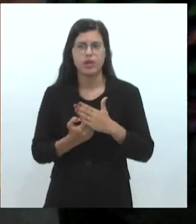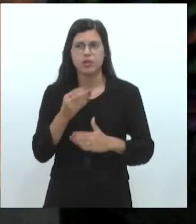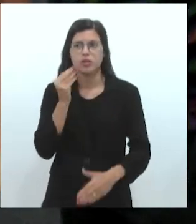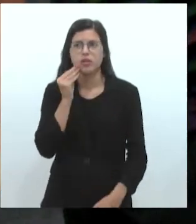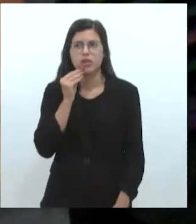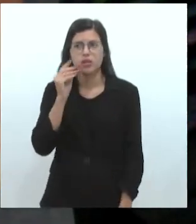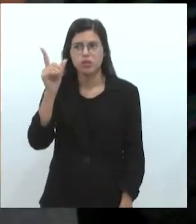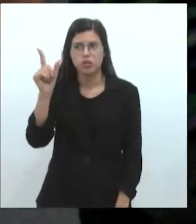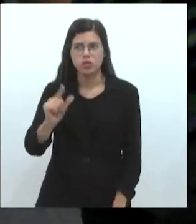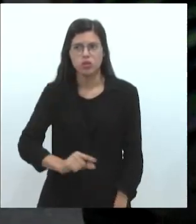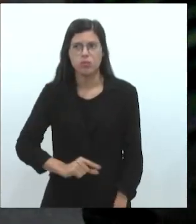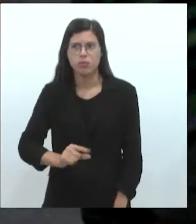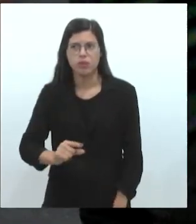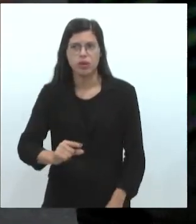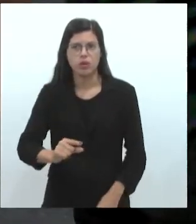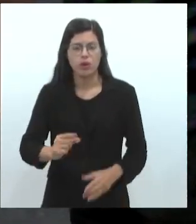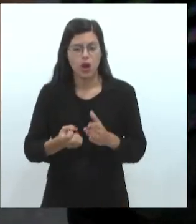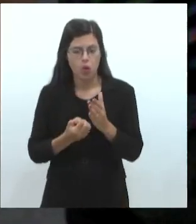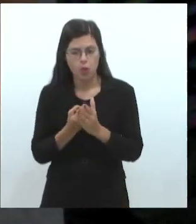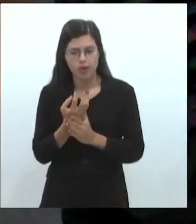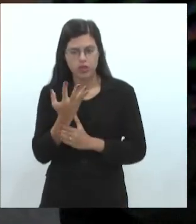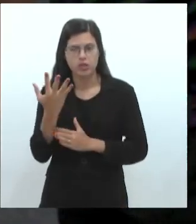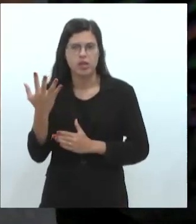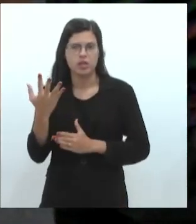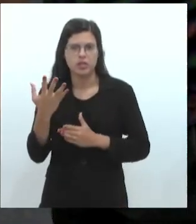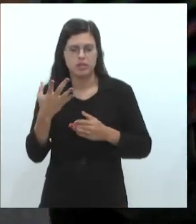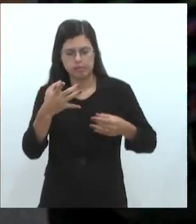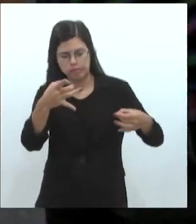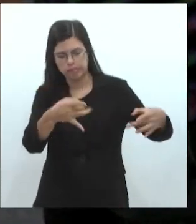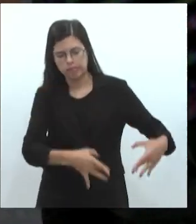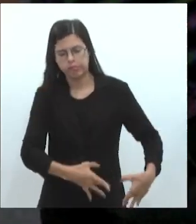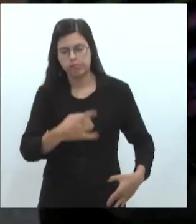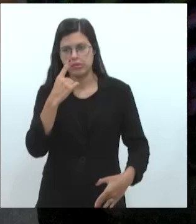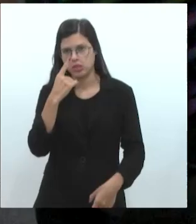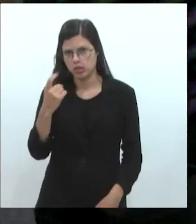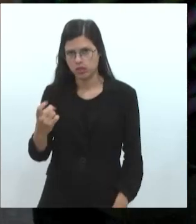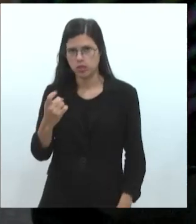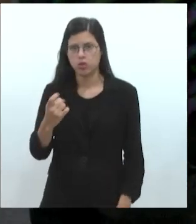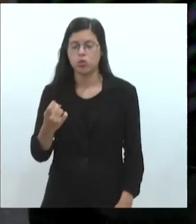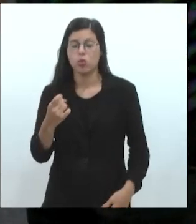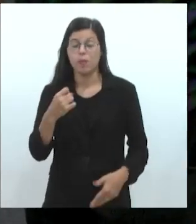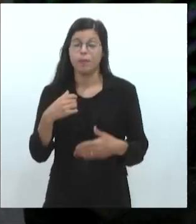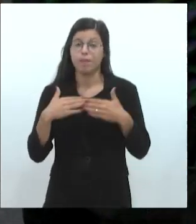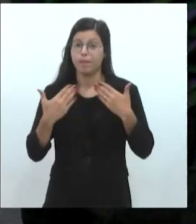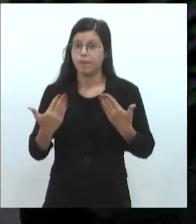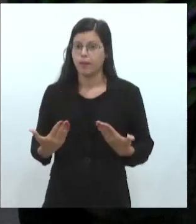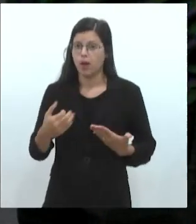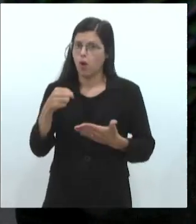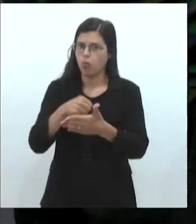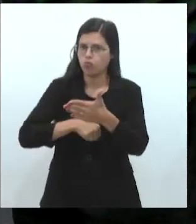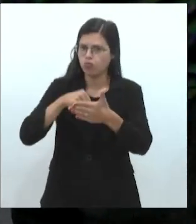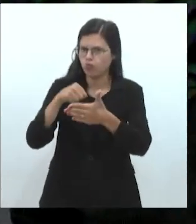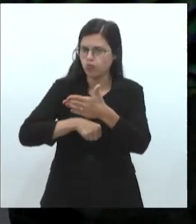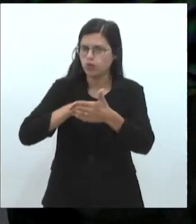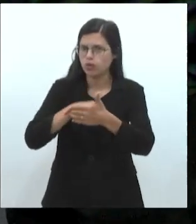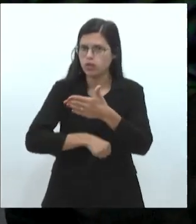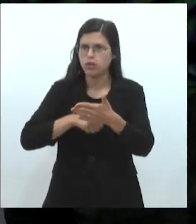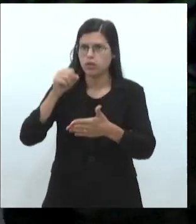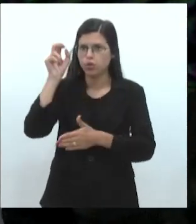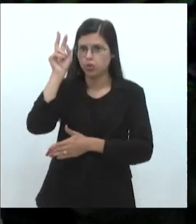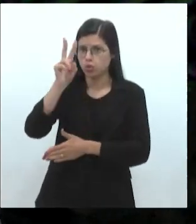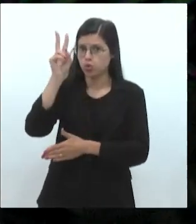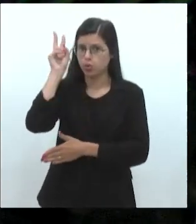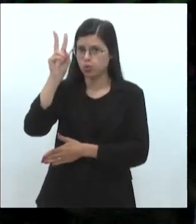volume de lixo lançado. Então, essa luta é uma luta histórica, mas